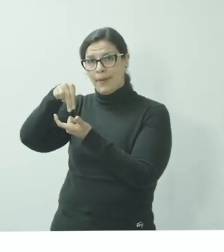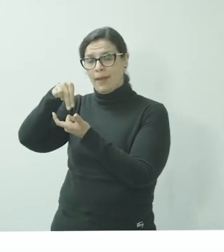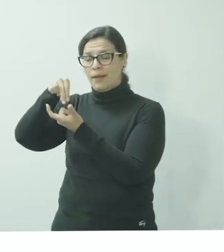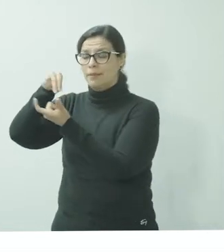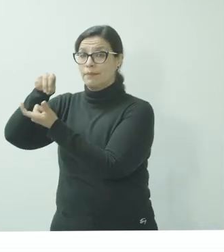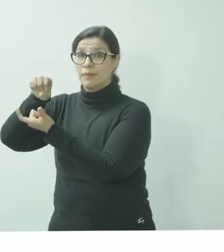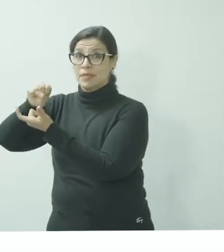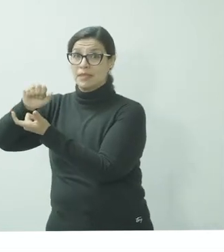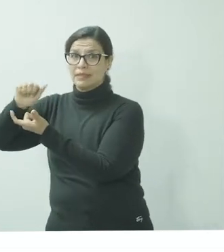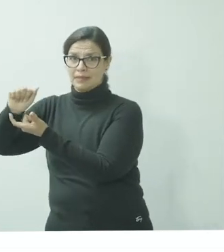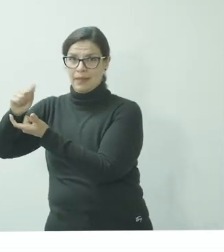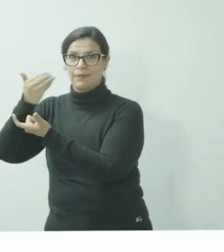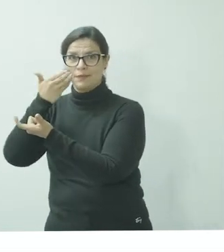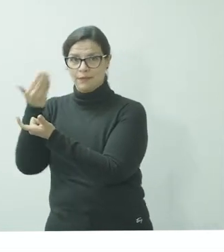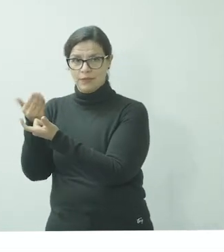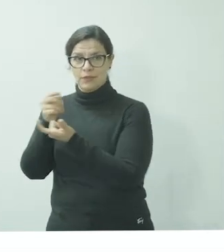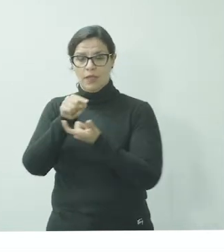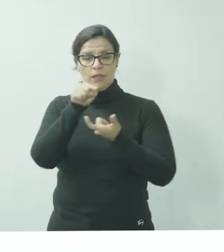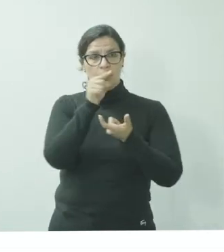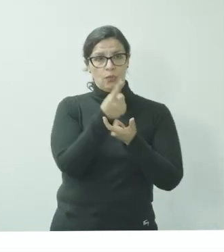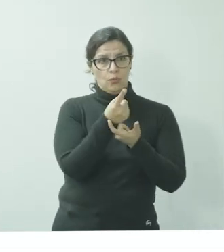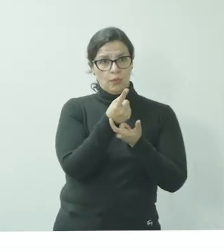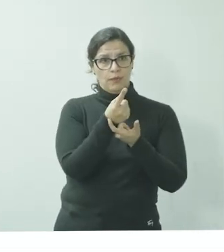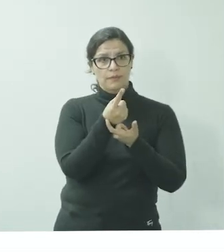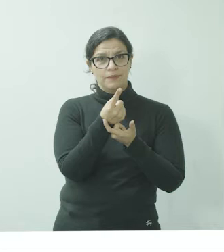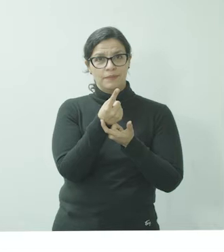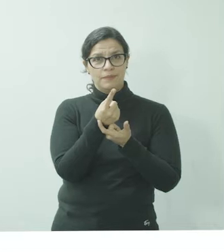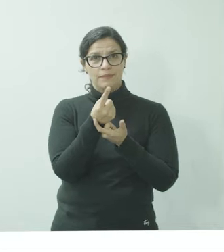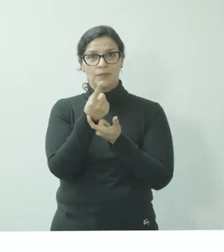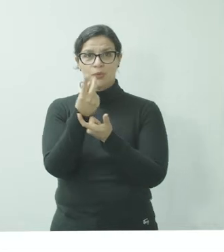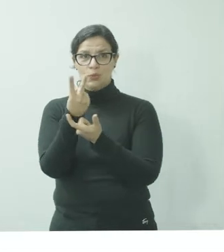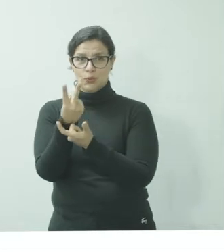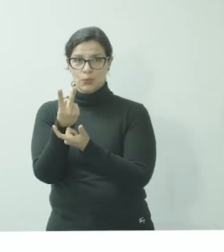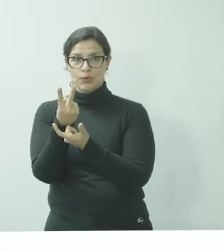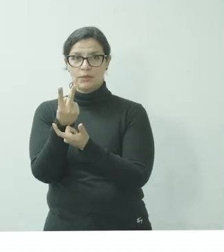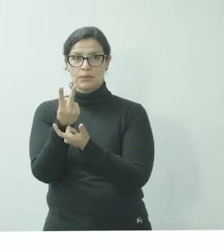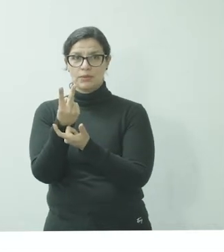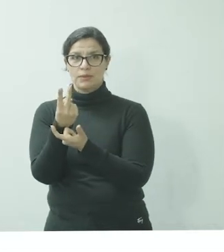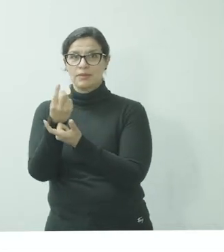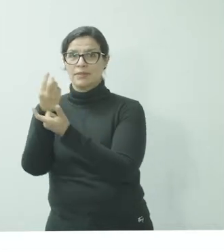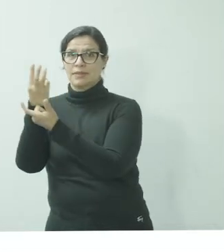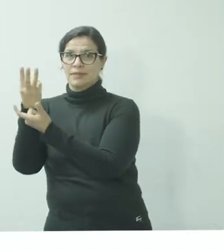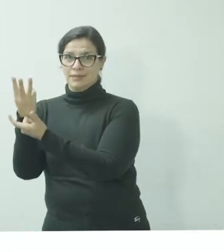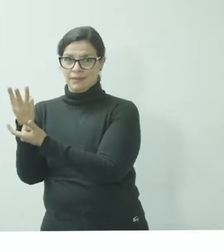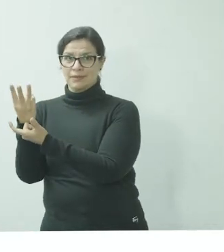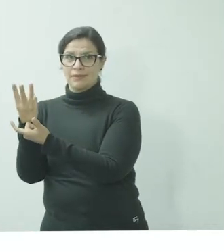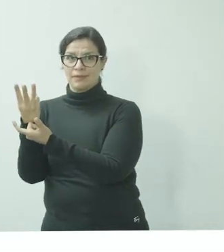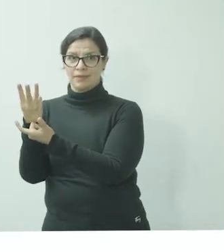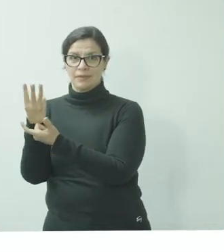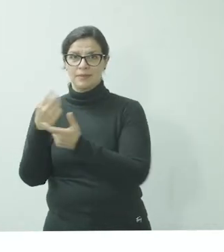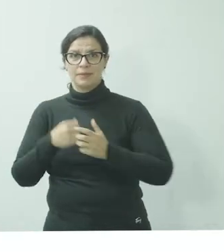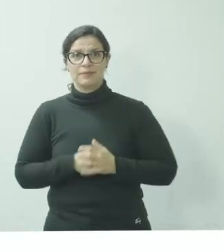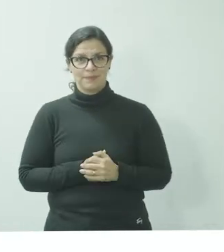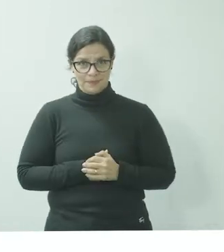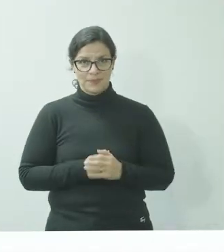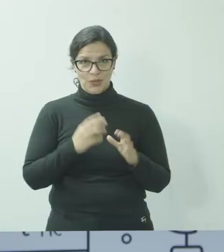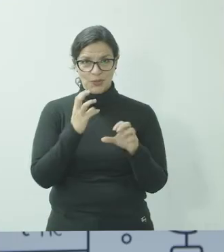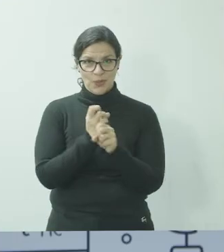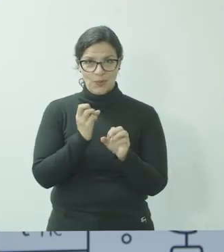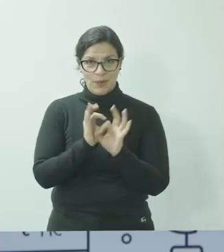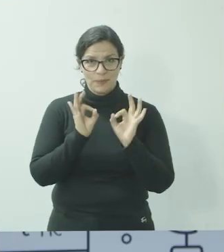prena Então temos uma sílaba duas sílabas três sílabas no